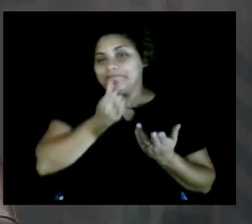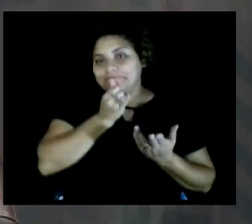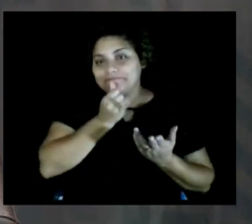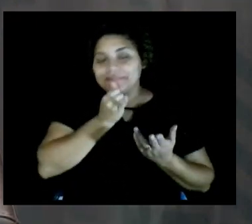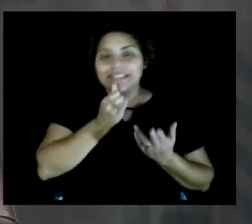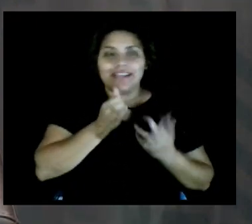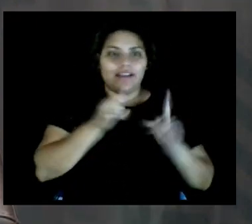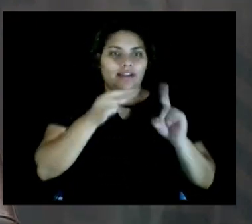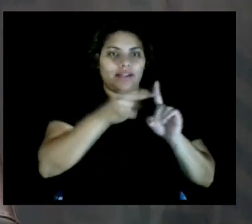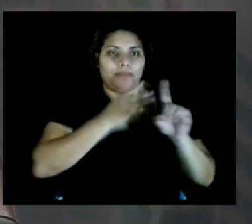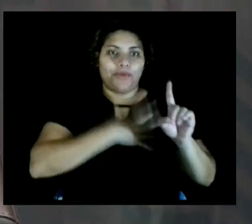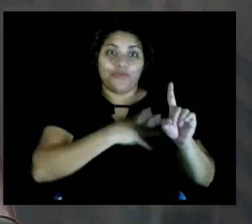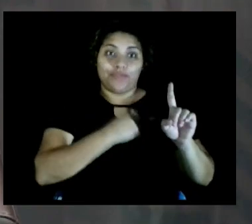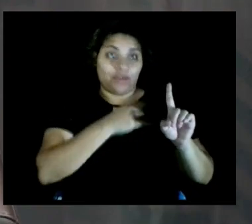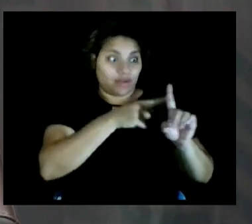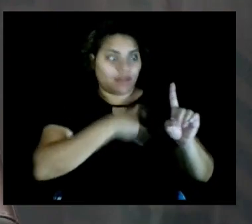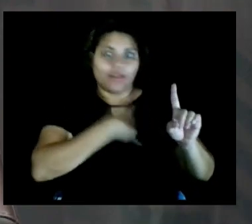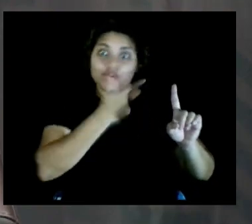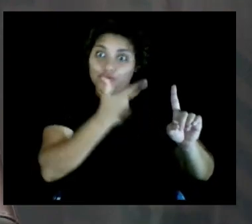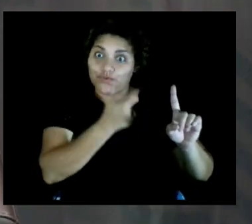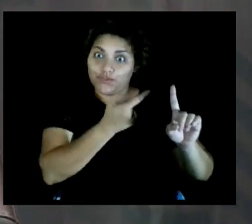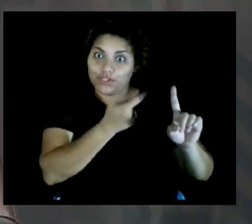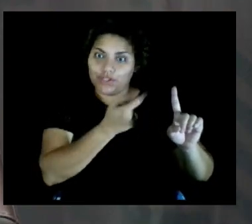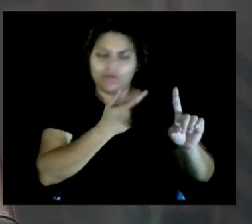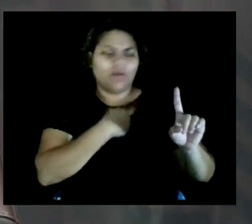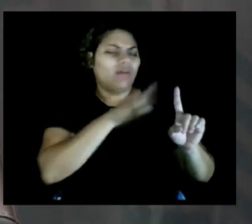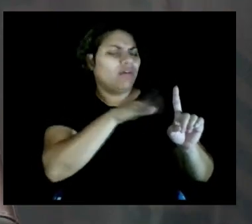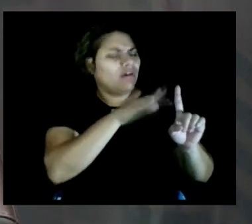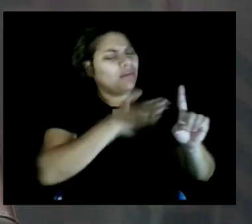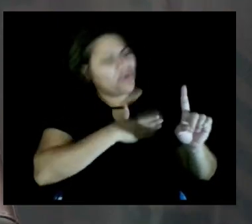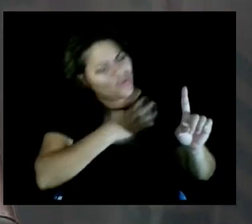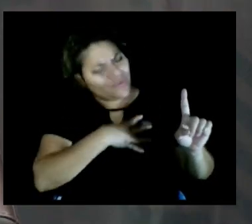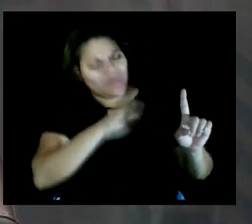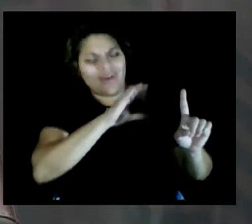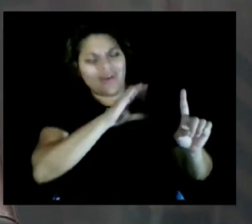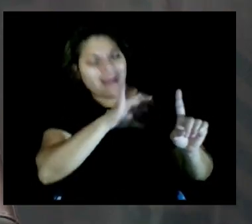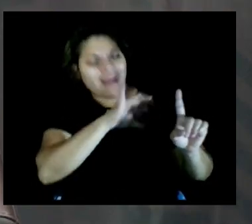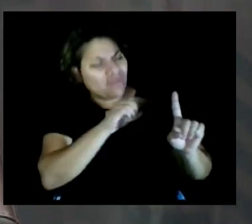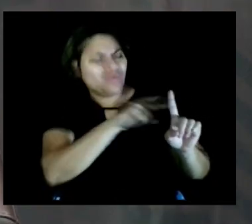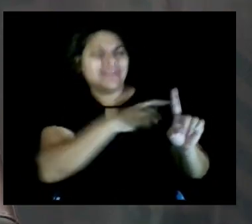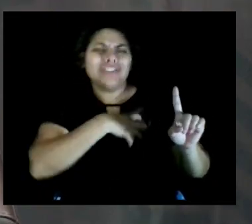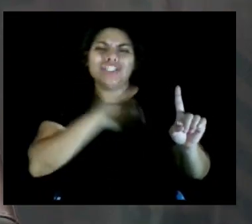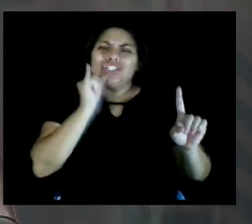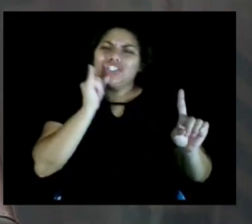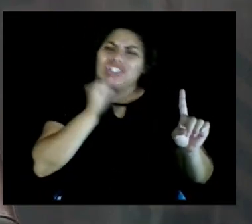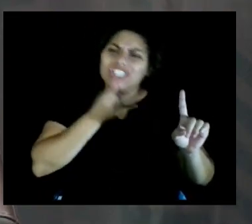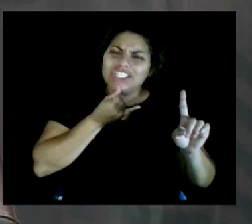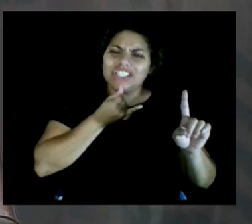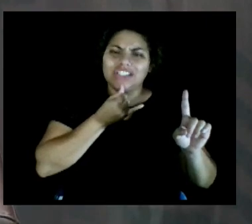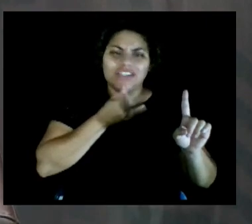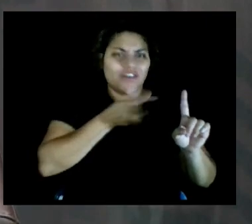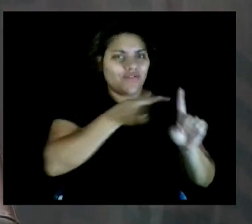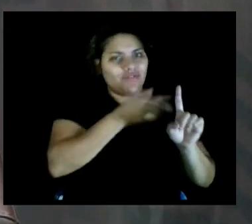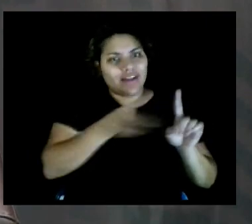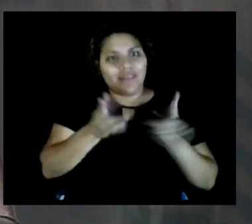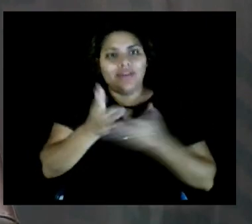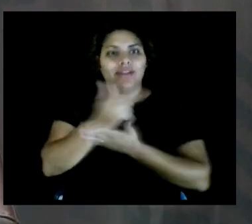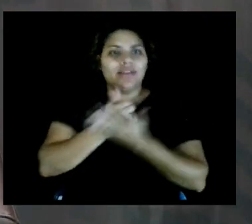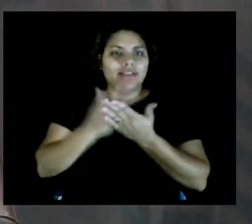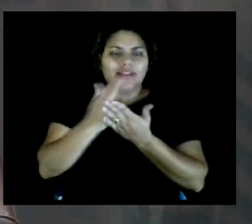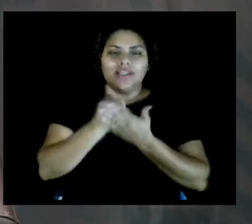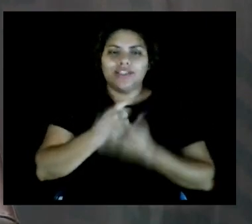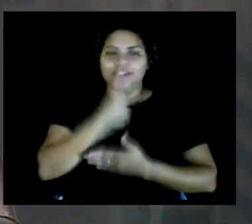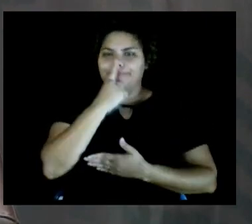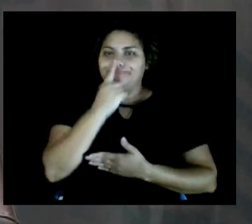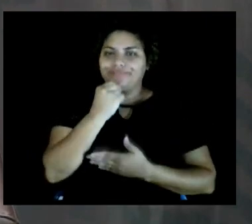de 20 anos, poxa, Caio, você tá triste, dá uma olhada lá no desenho do Pica-Pau. Ele vai olhar,